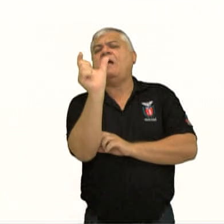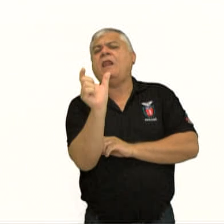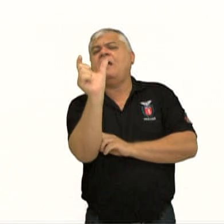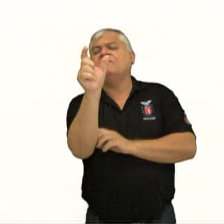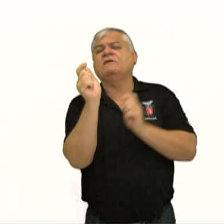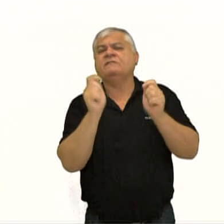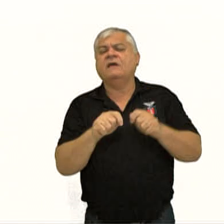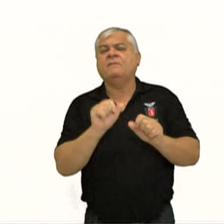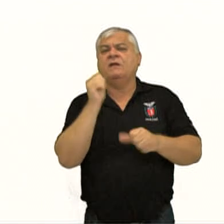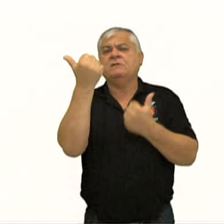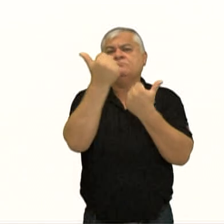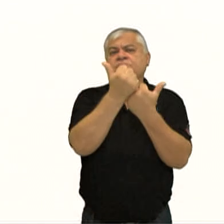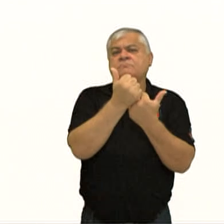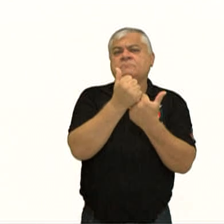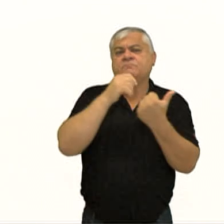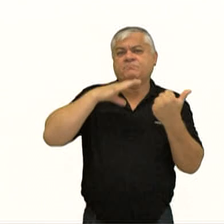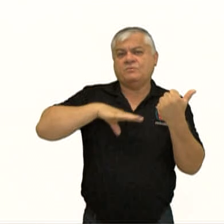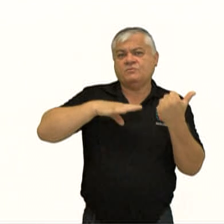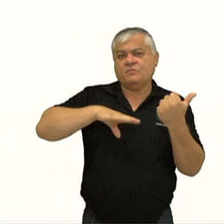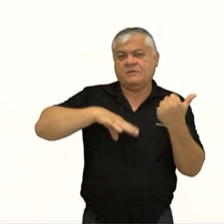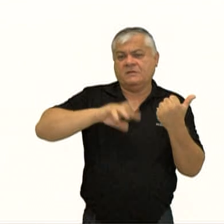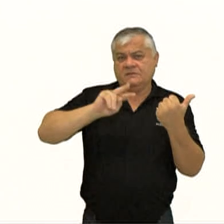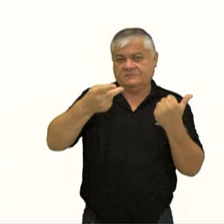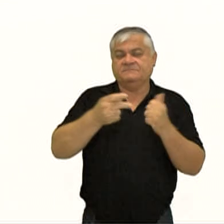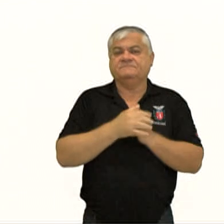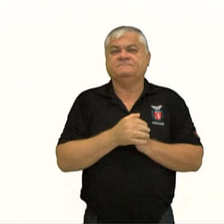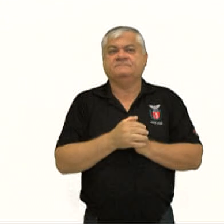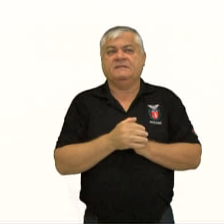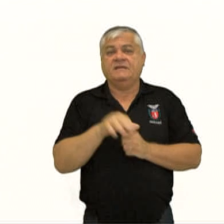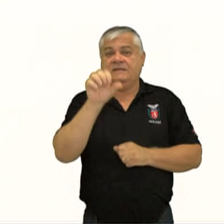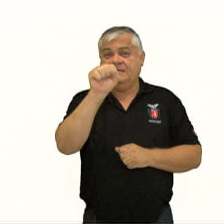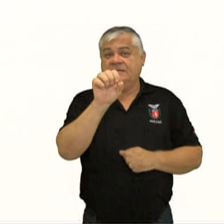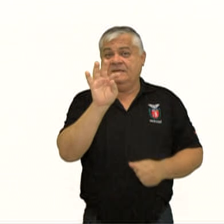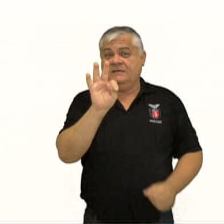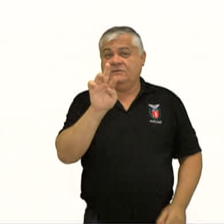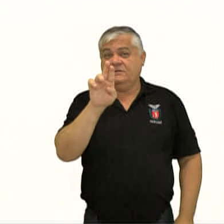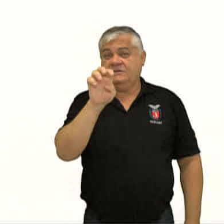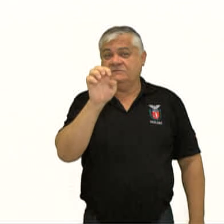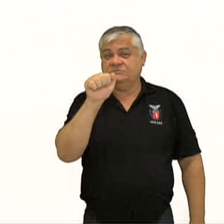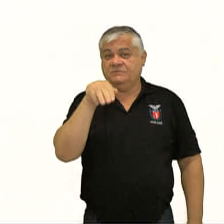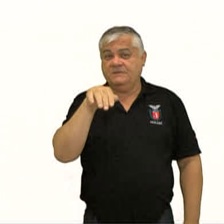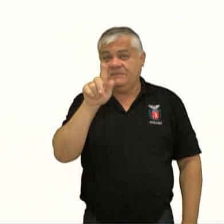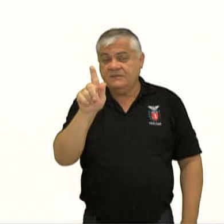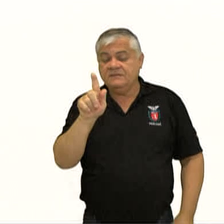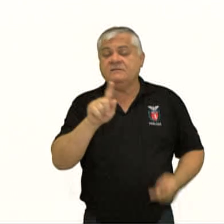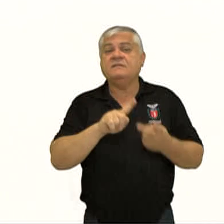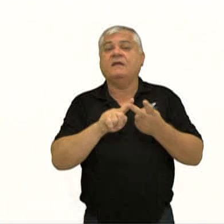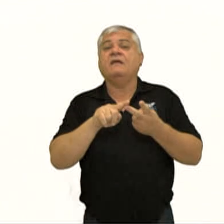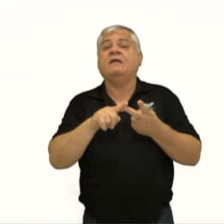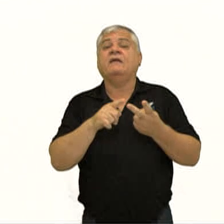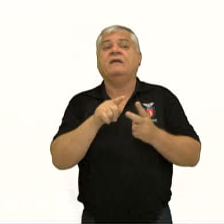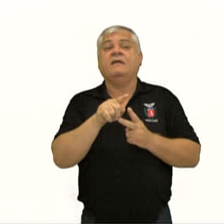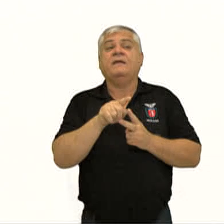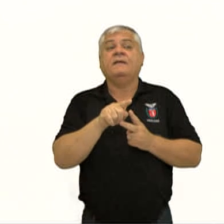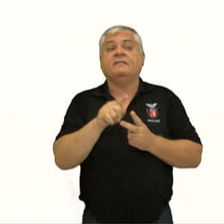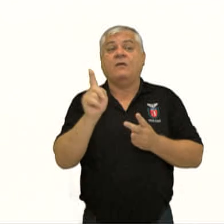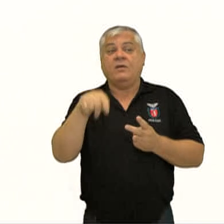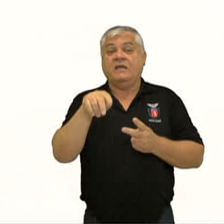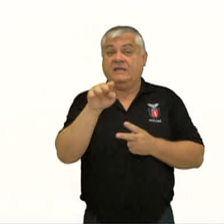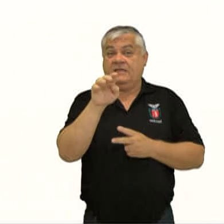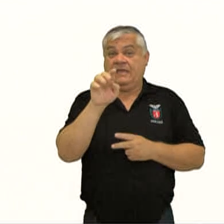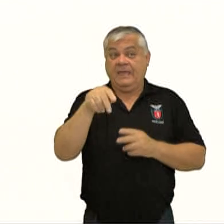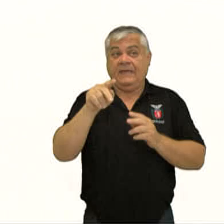as palavras em inglês? Então, as palavrinhas são streaming e mainstream. Podemos substituir, então,